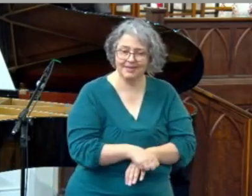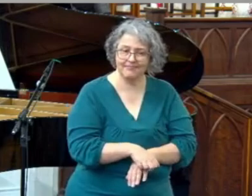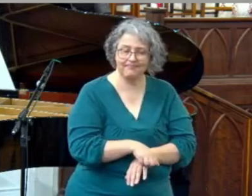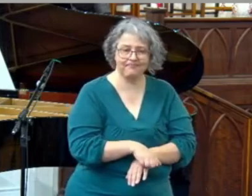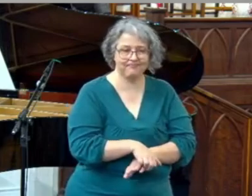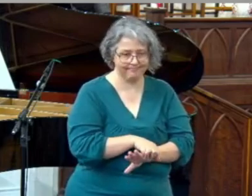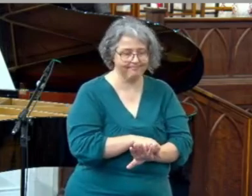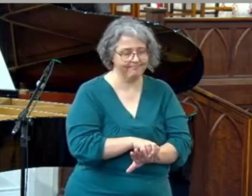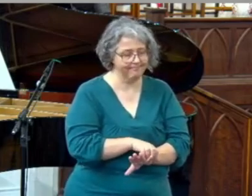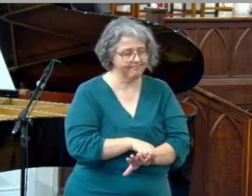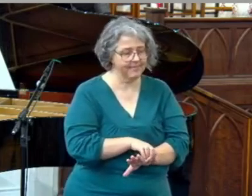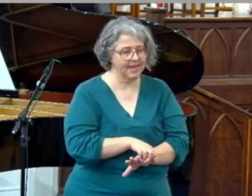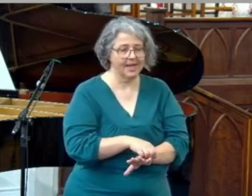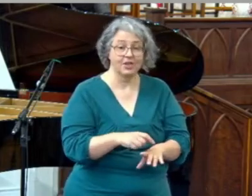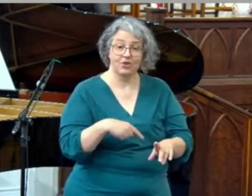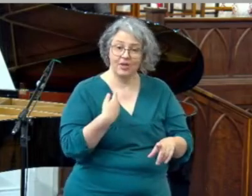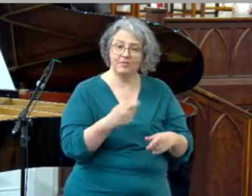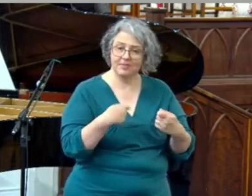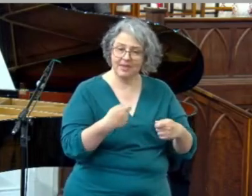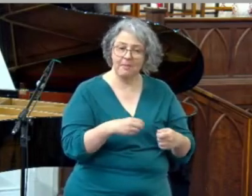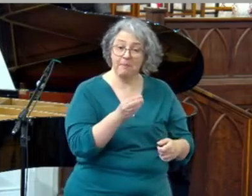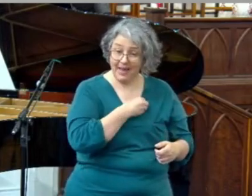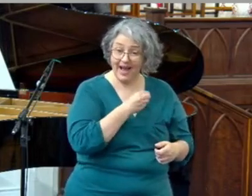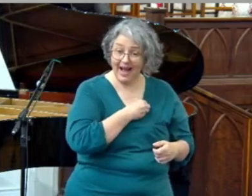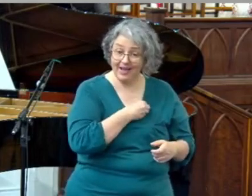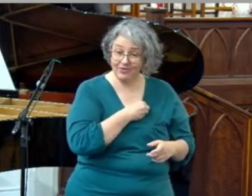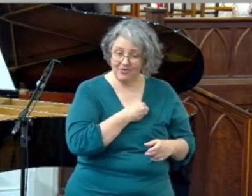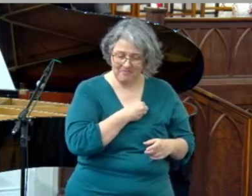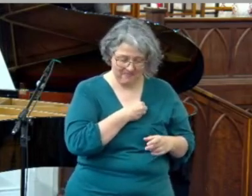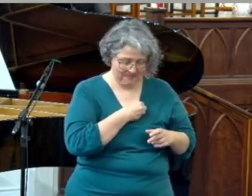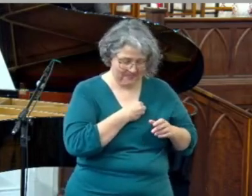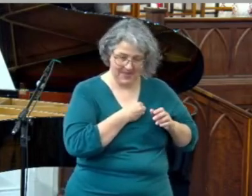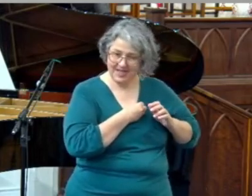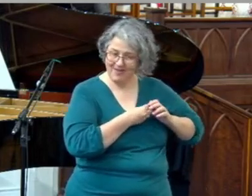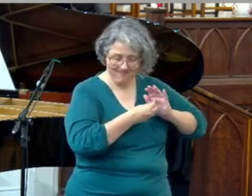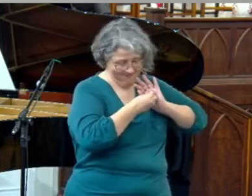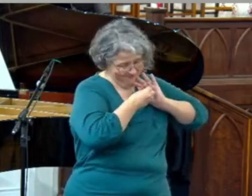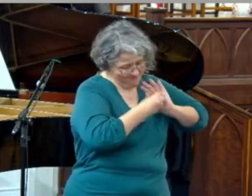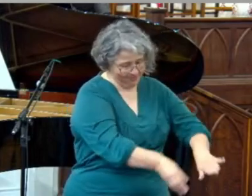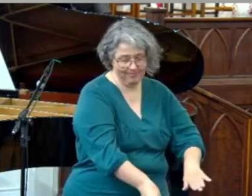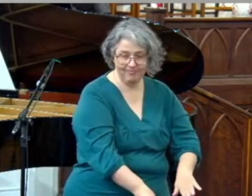alguns pecados precisamos ser radicais.